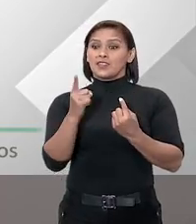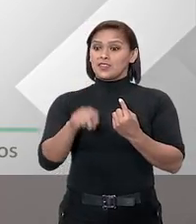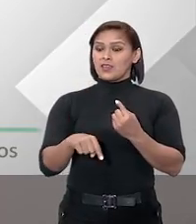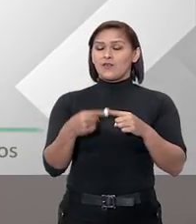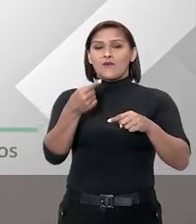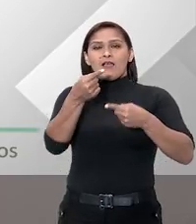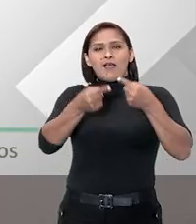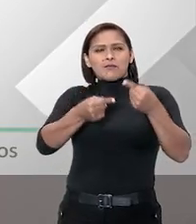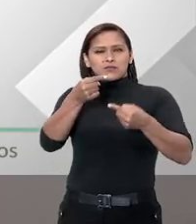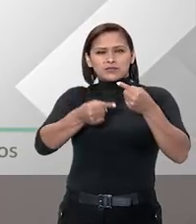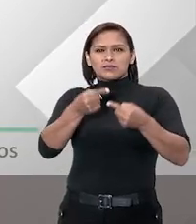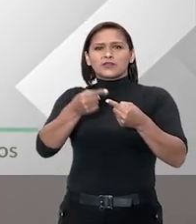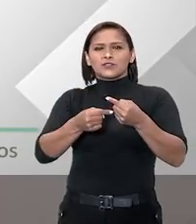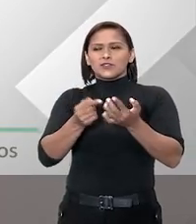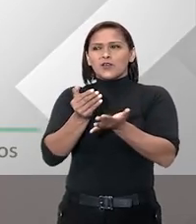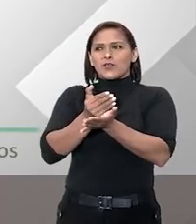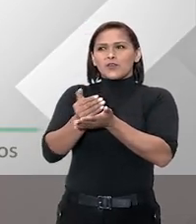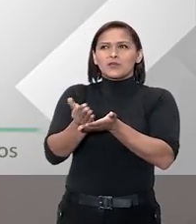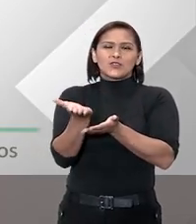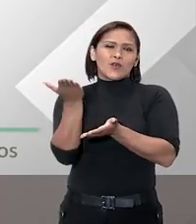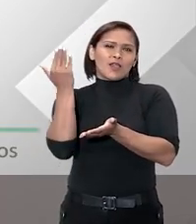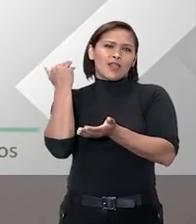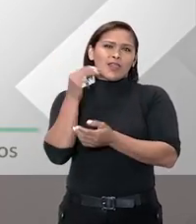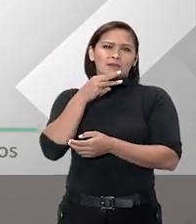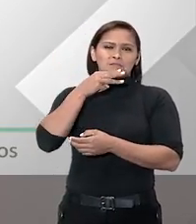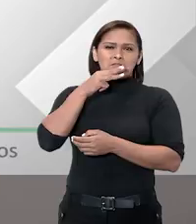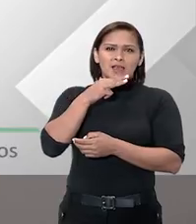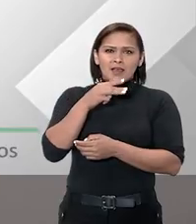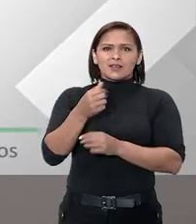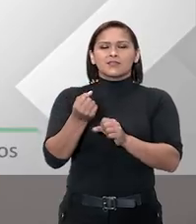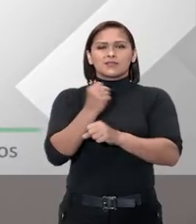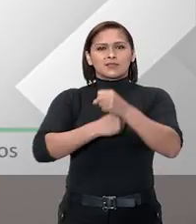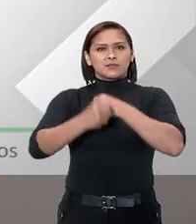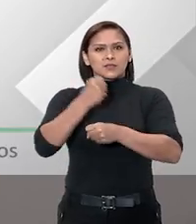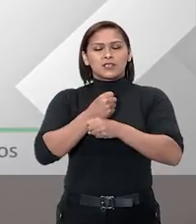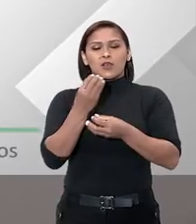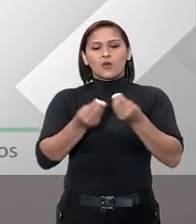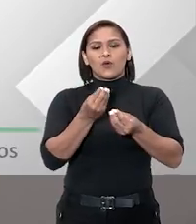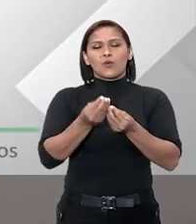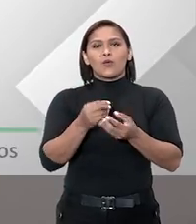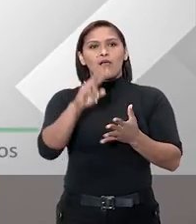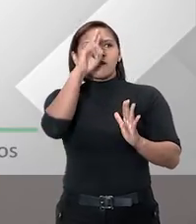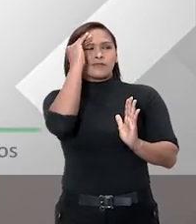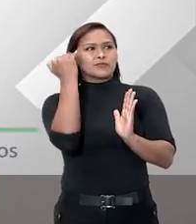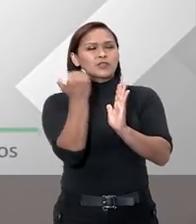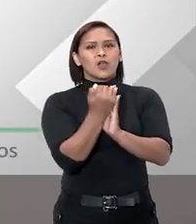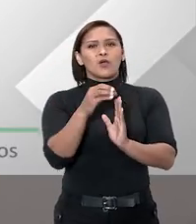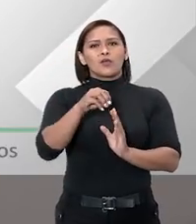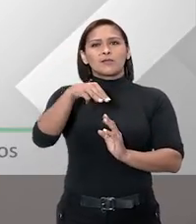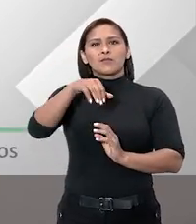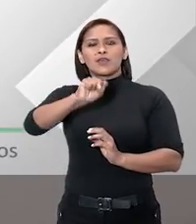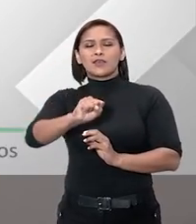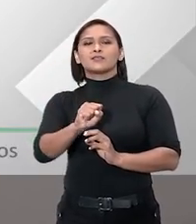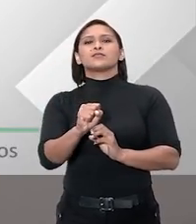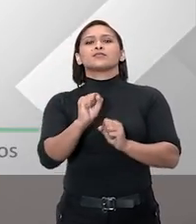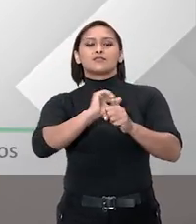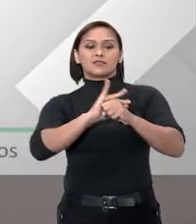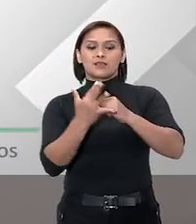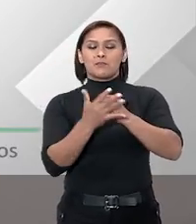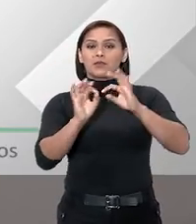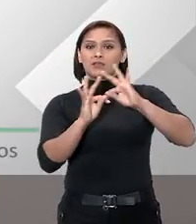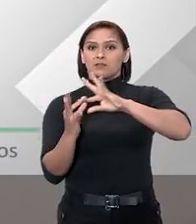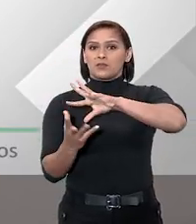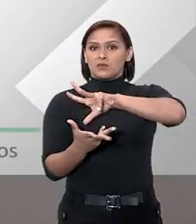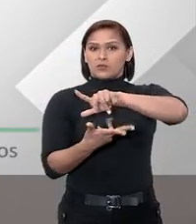é uma discussão que começou lá em março do ano passado, quando então foi reconhecido pela OMS a pandemia